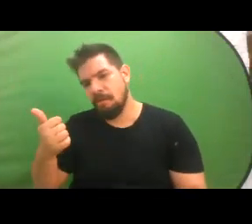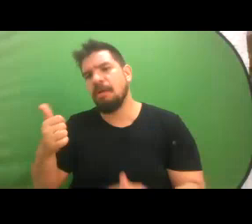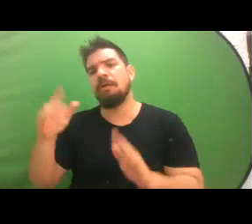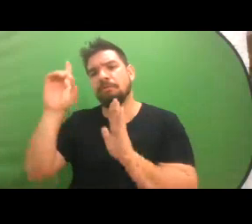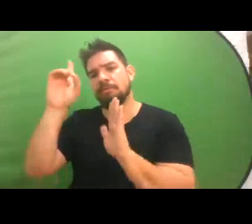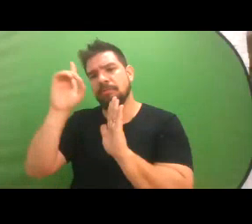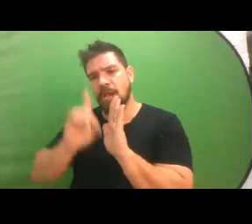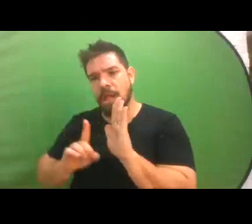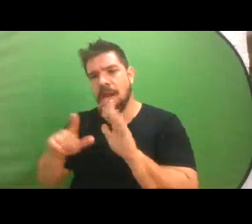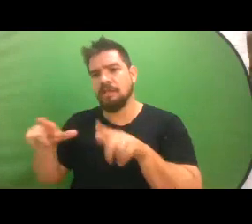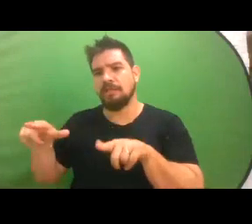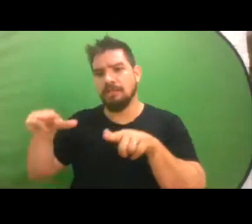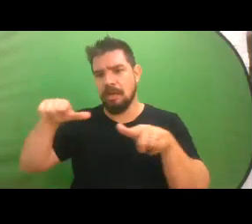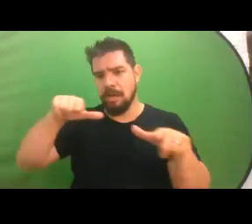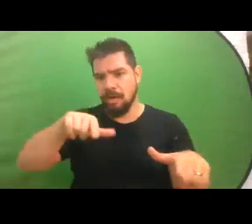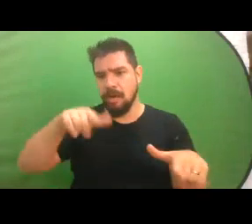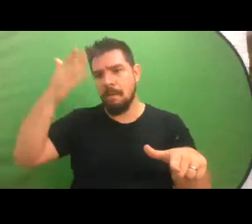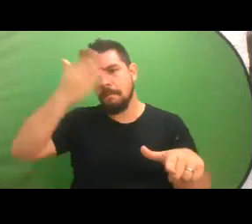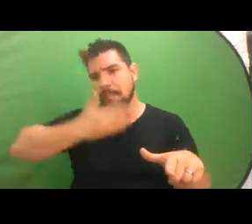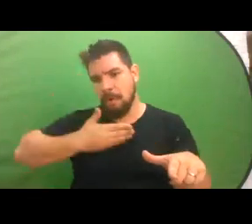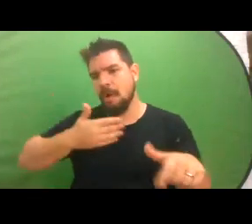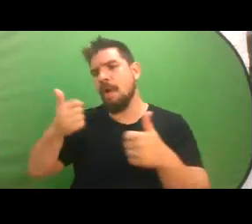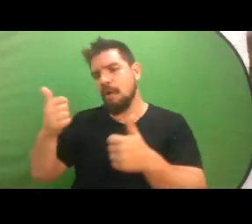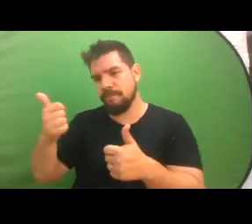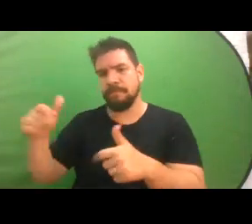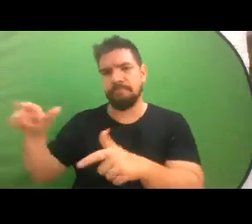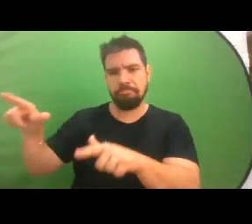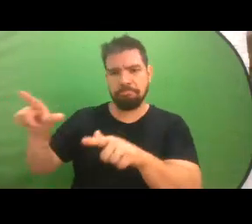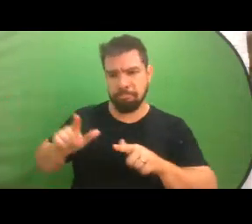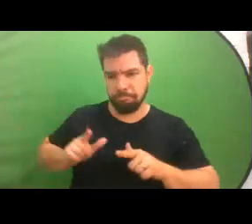justificativa, né, a comprovação, e aí a gente